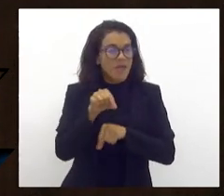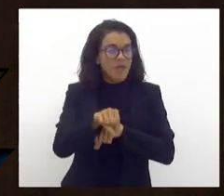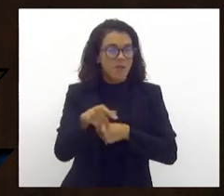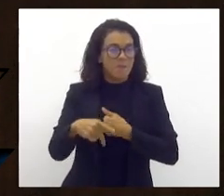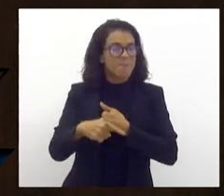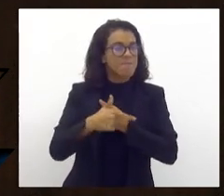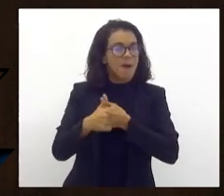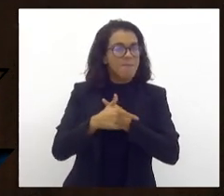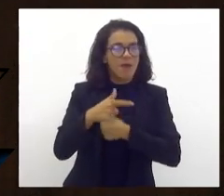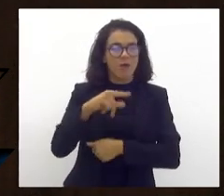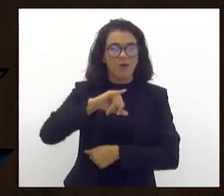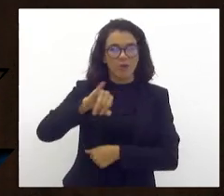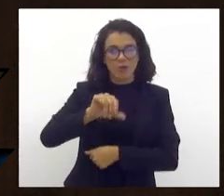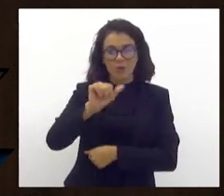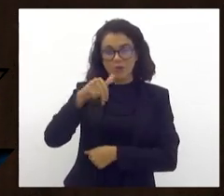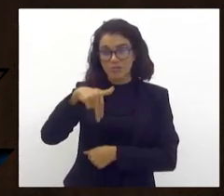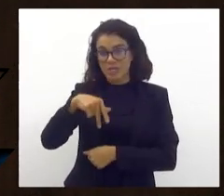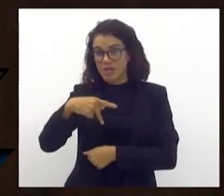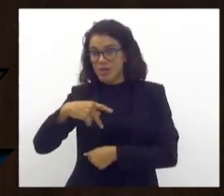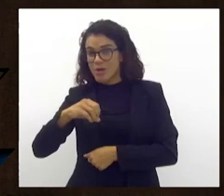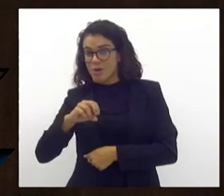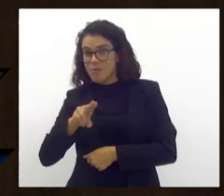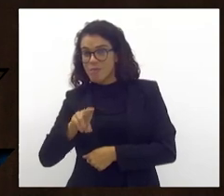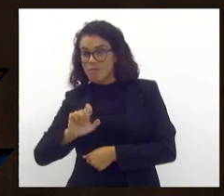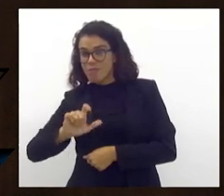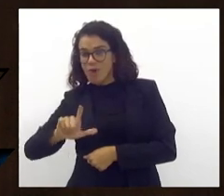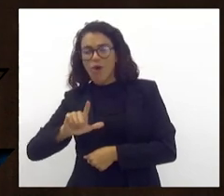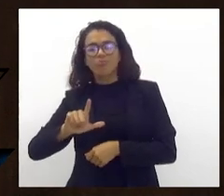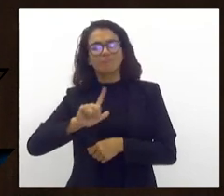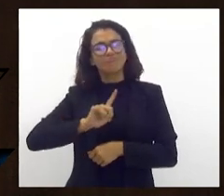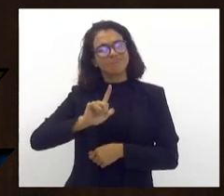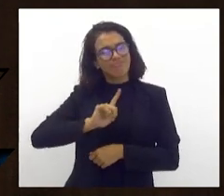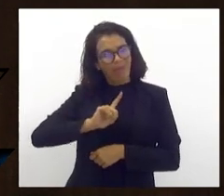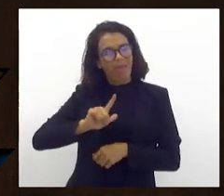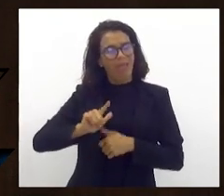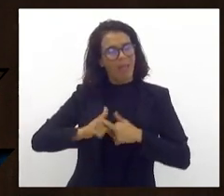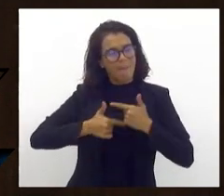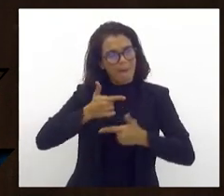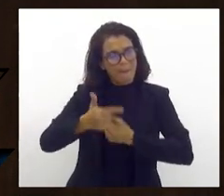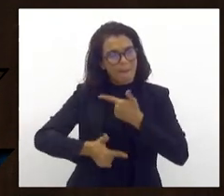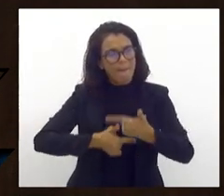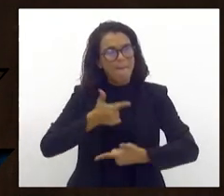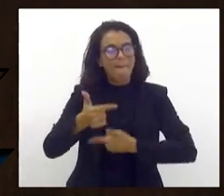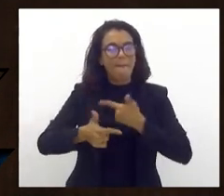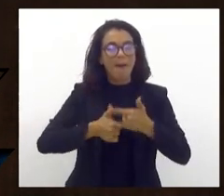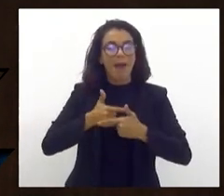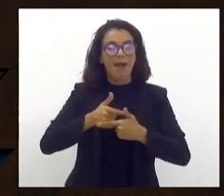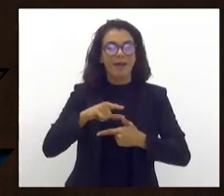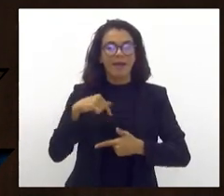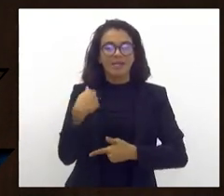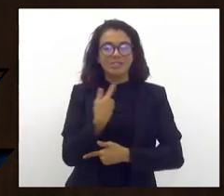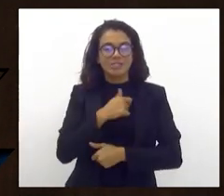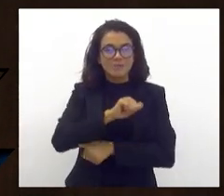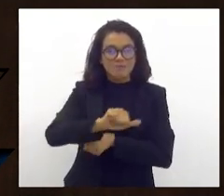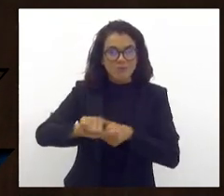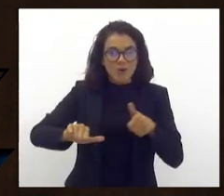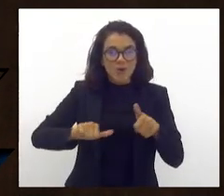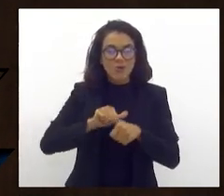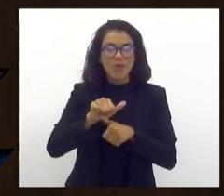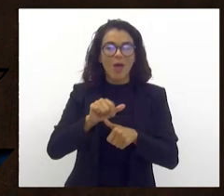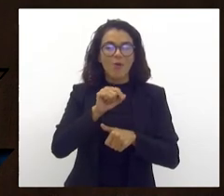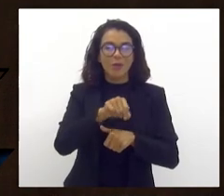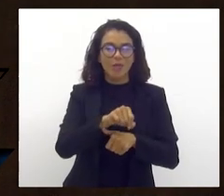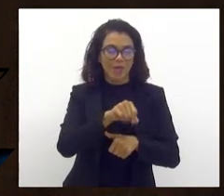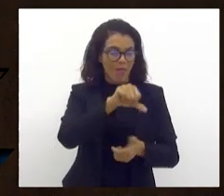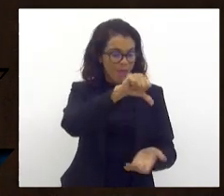Paul tem desempenhado nessa última quadra histórica é muito importante. a gente mudar a matriz energética do